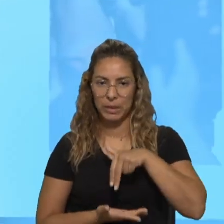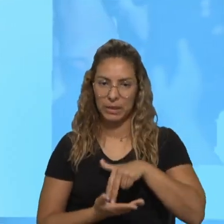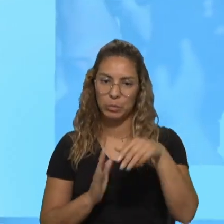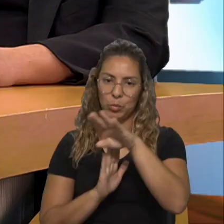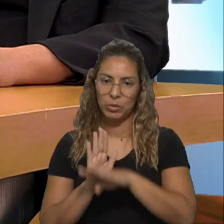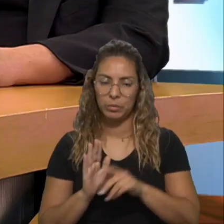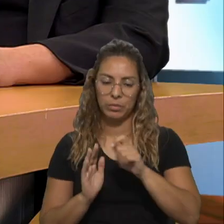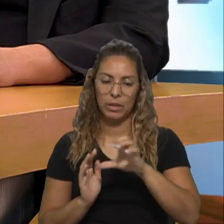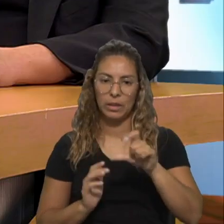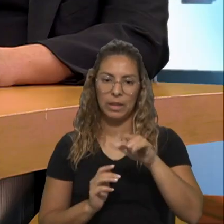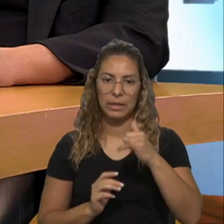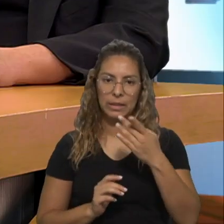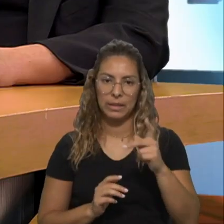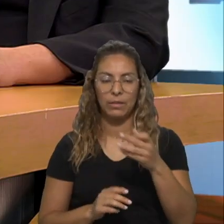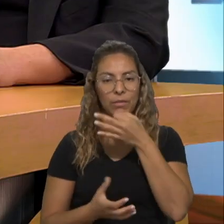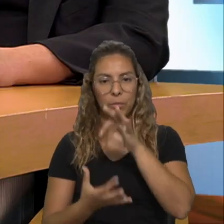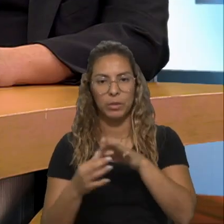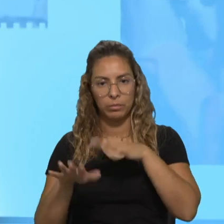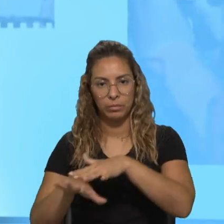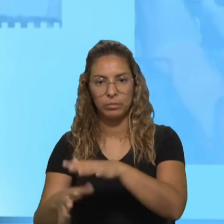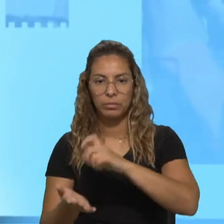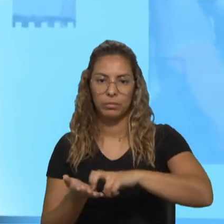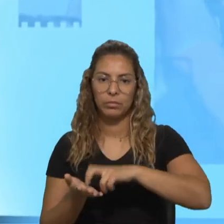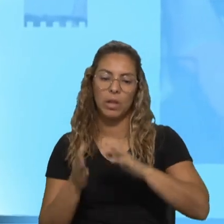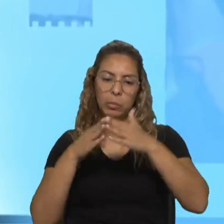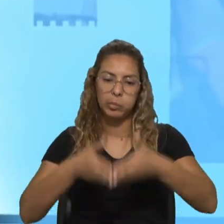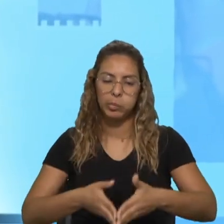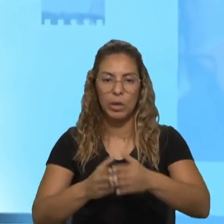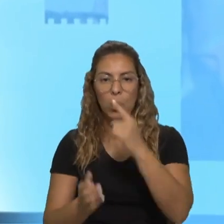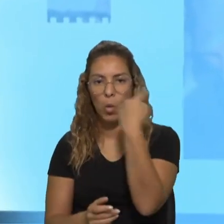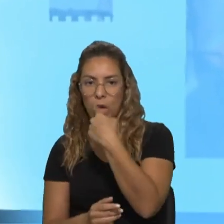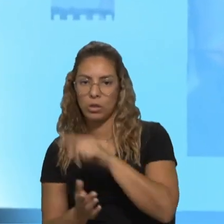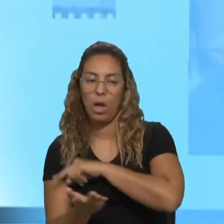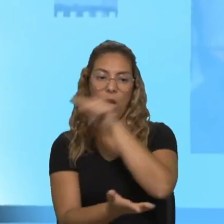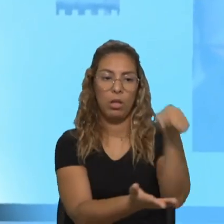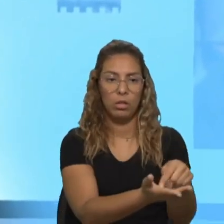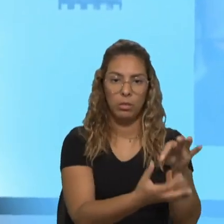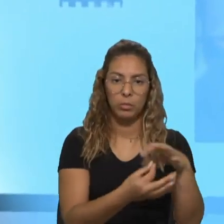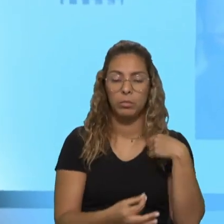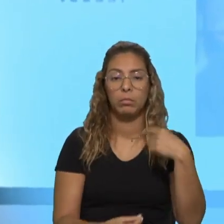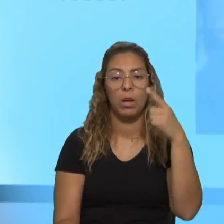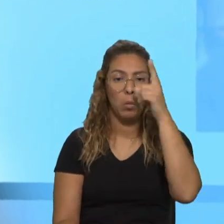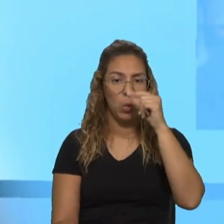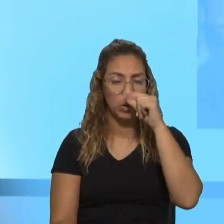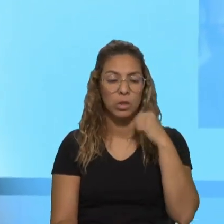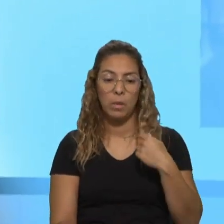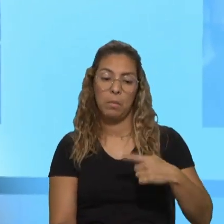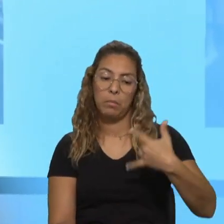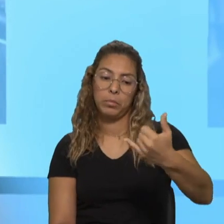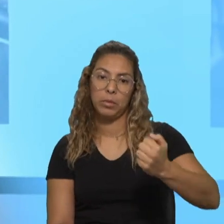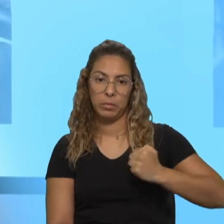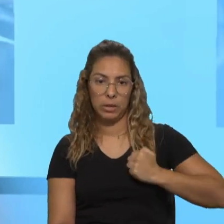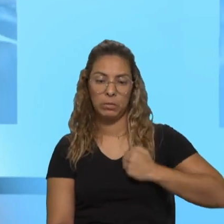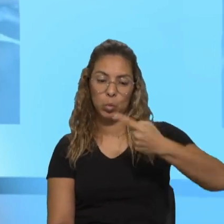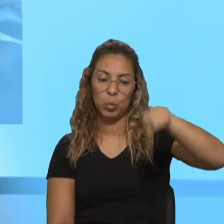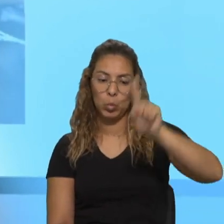Eclésia, dar-nos conta desta peregrinação fluvial do Círio de Oeiras ao Santuário da Atalaia, marcada precisamente para o próximo sábado, no dia